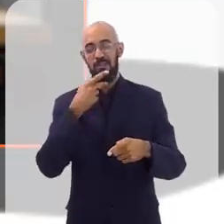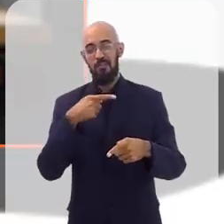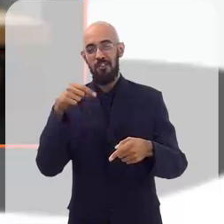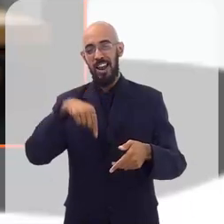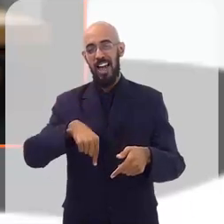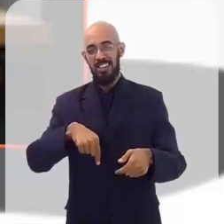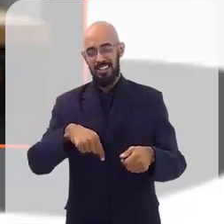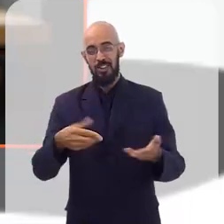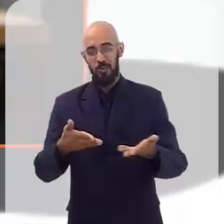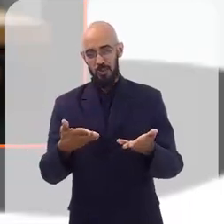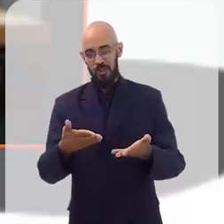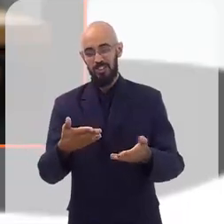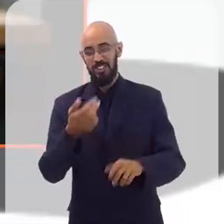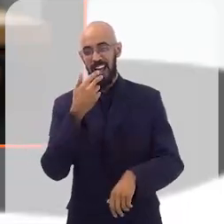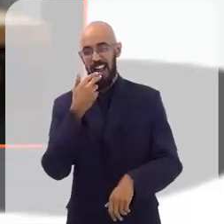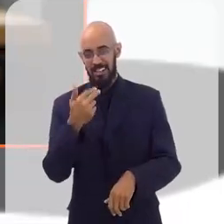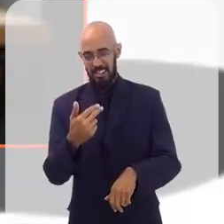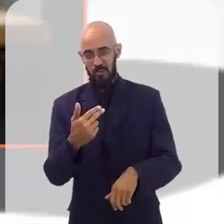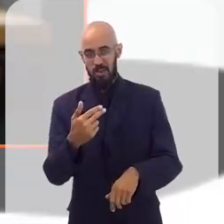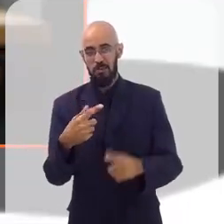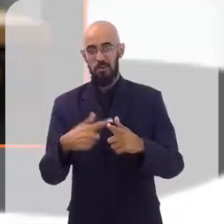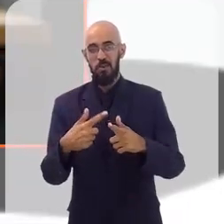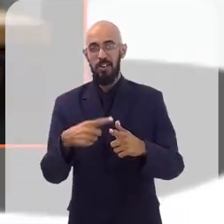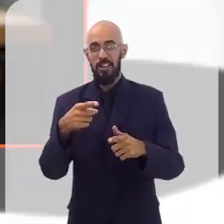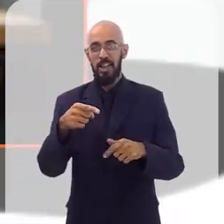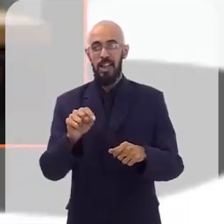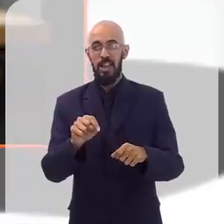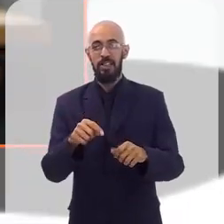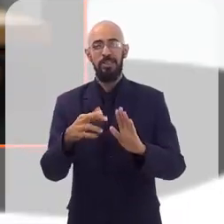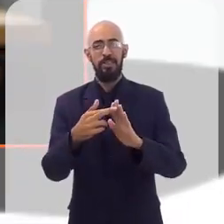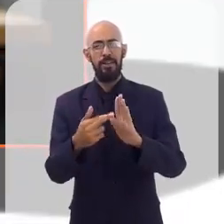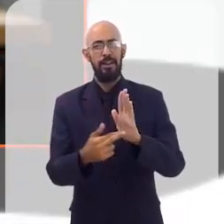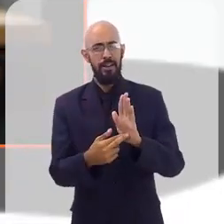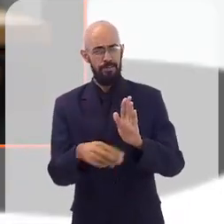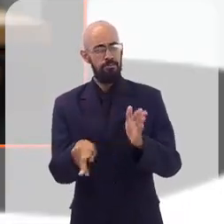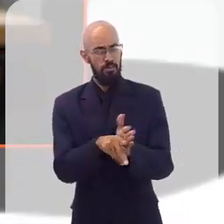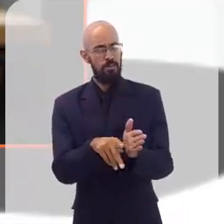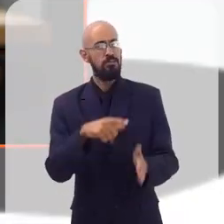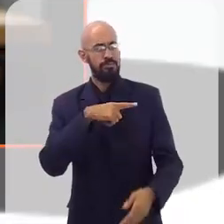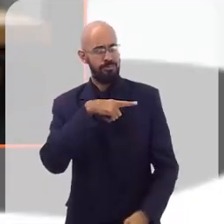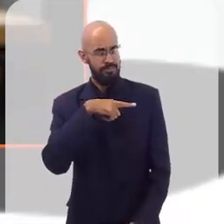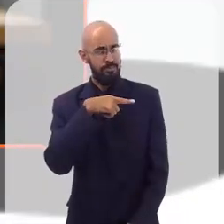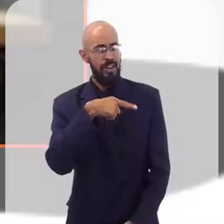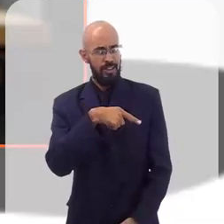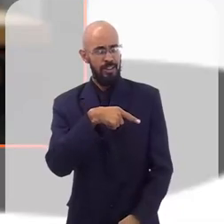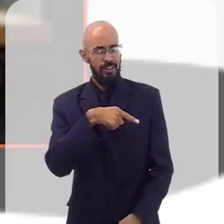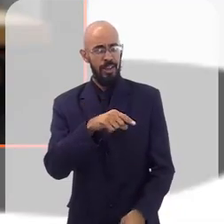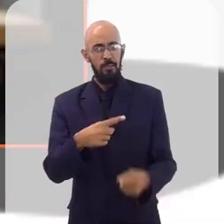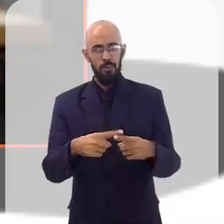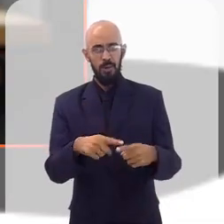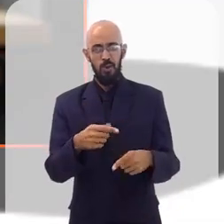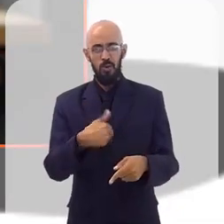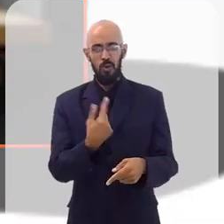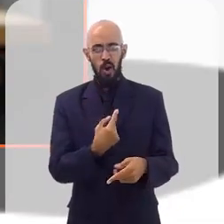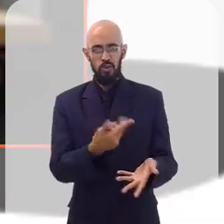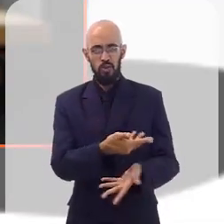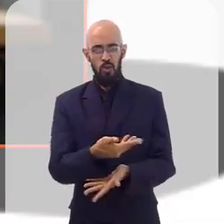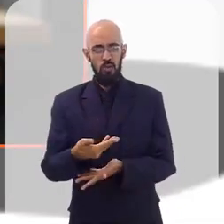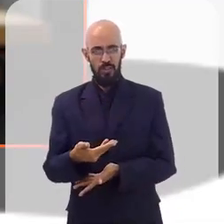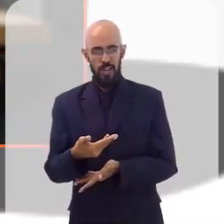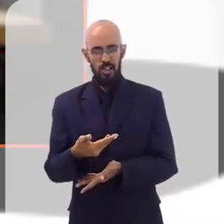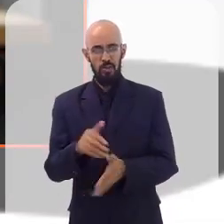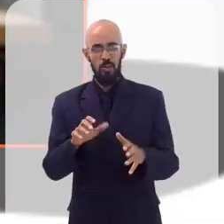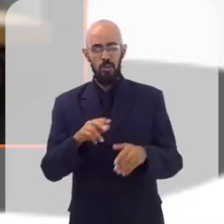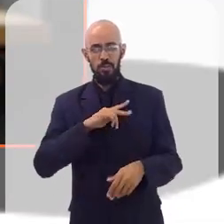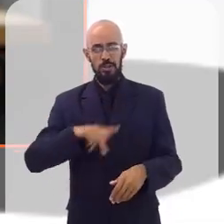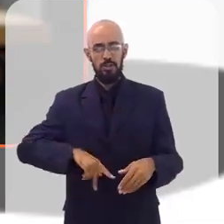quem sabe porque eu fiz questão de começar o programa fazendo a nossa saudação em Libras porque é disso